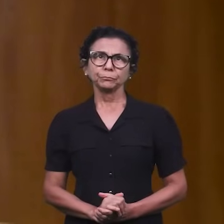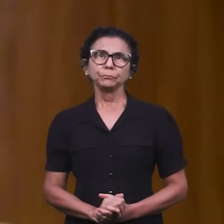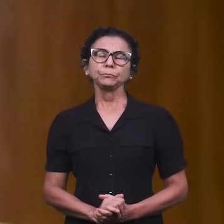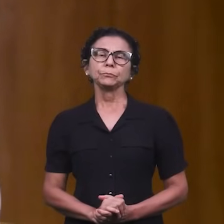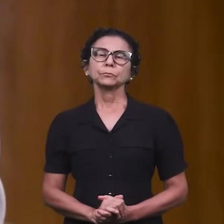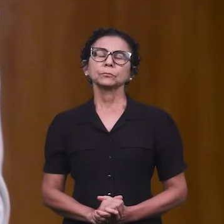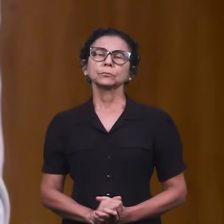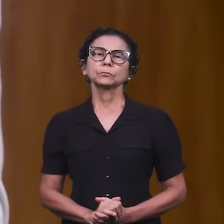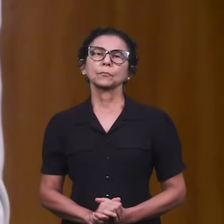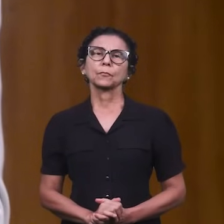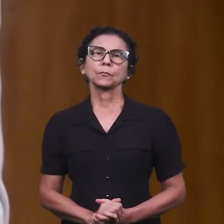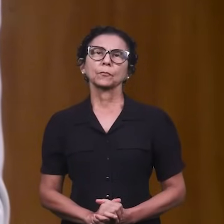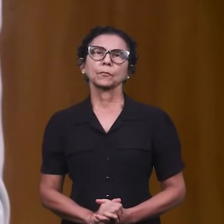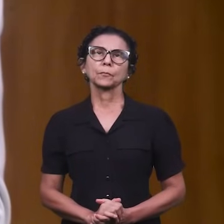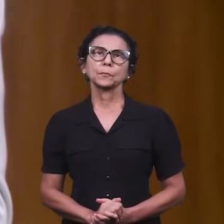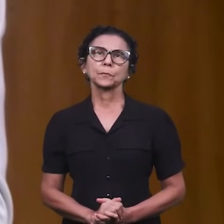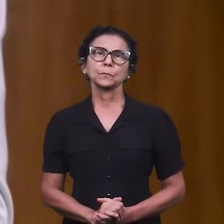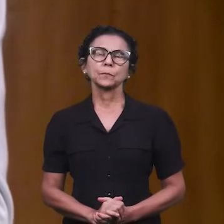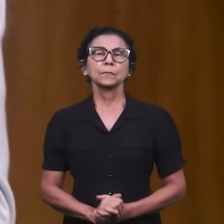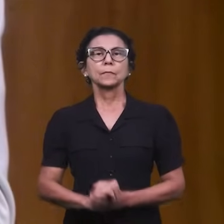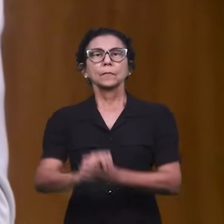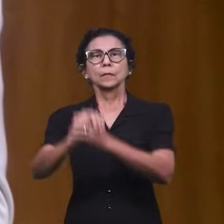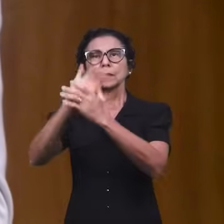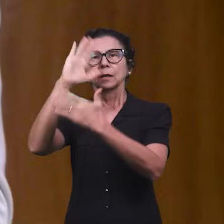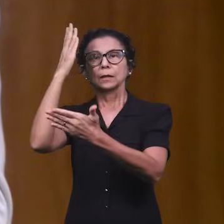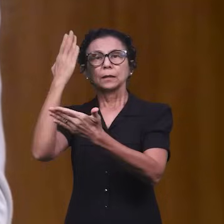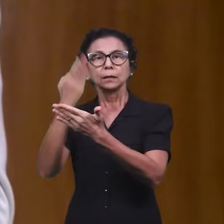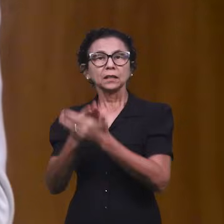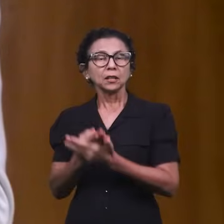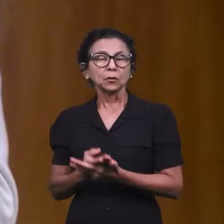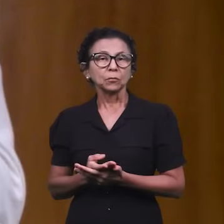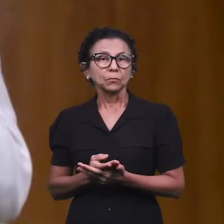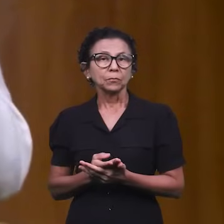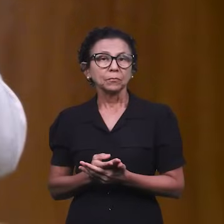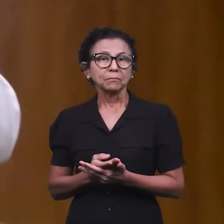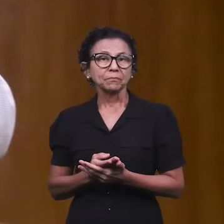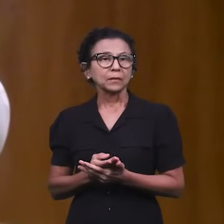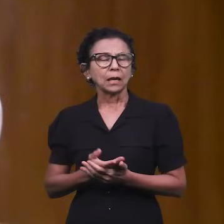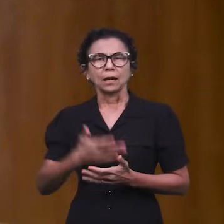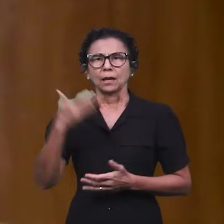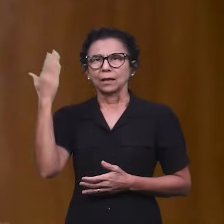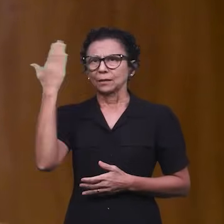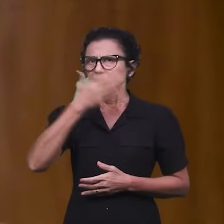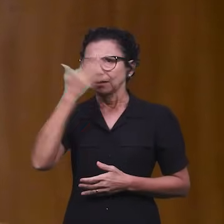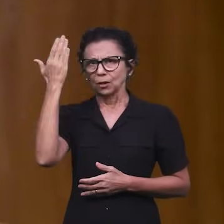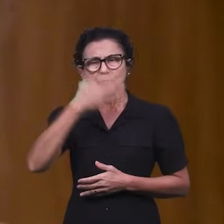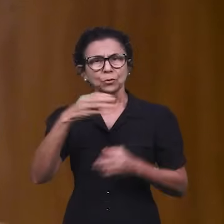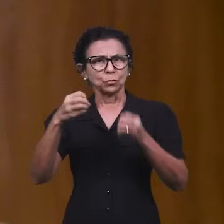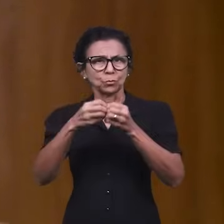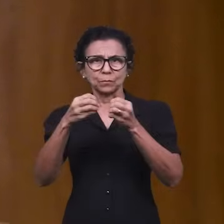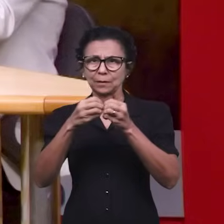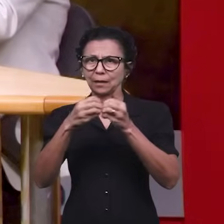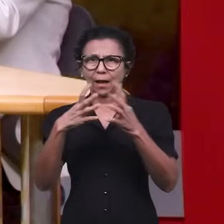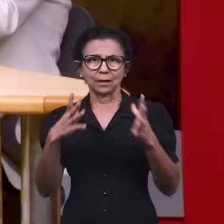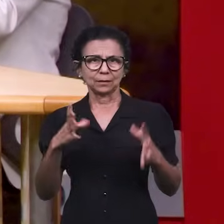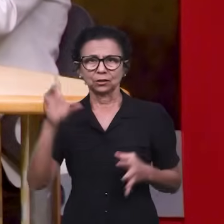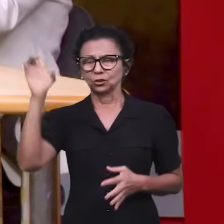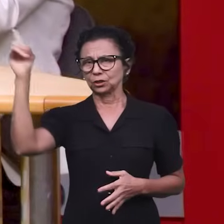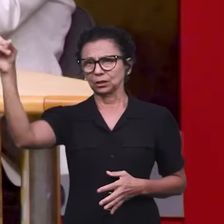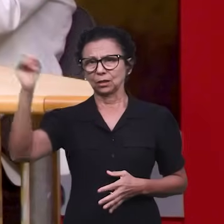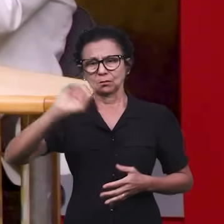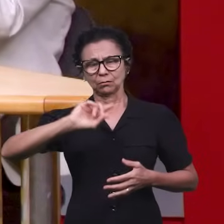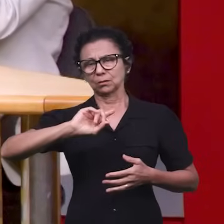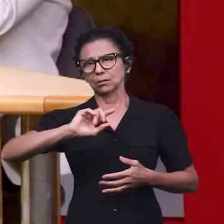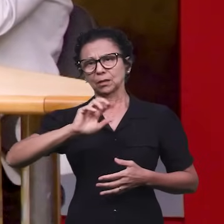teme. Interessante, né? Ela creu no que não viu, porque ela não estava no deserto com Israel. Ela não estava na passagem do Mar Vermelho. Mas